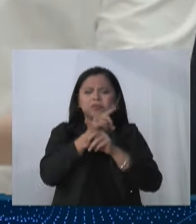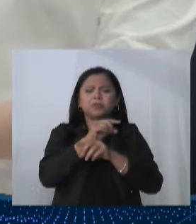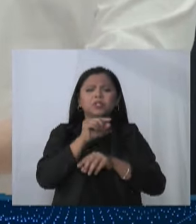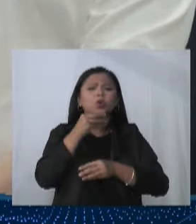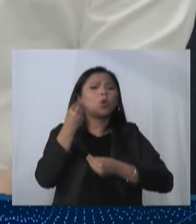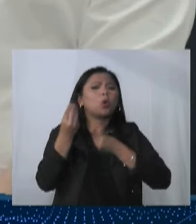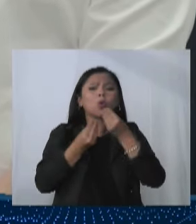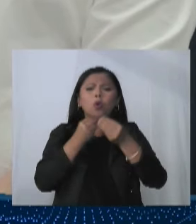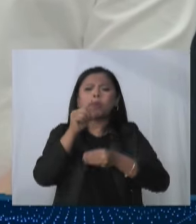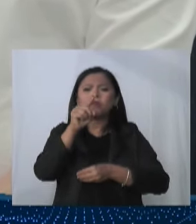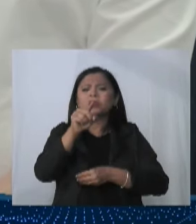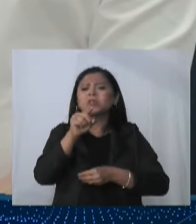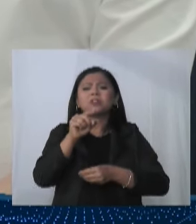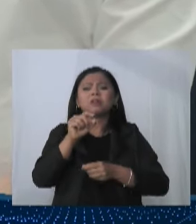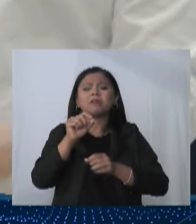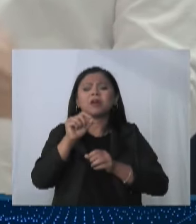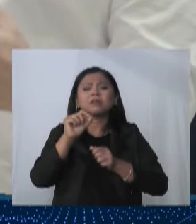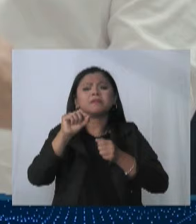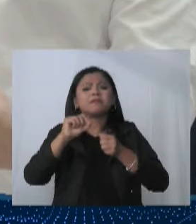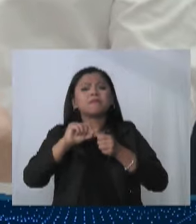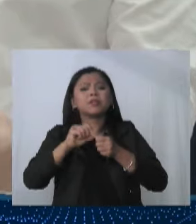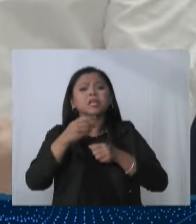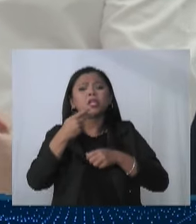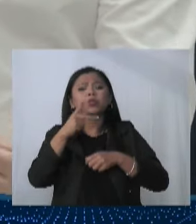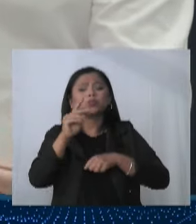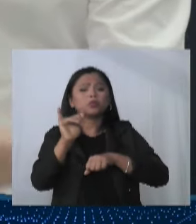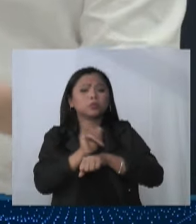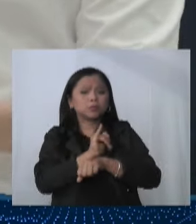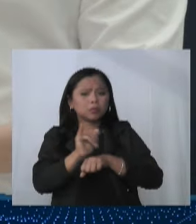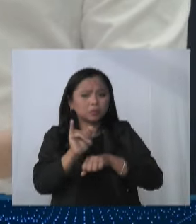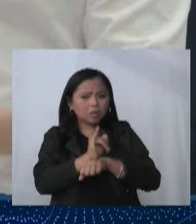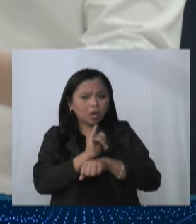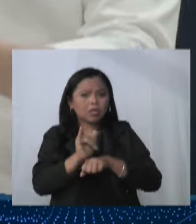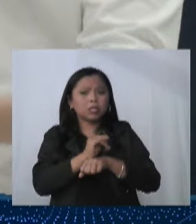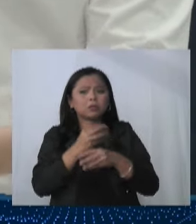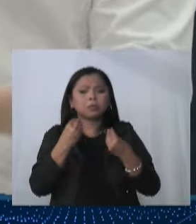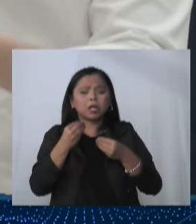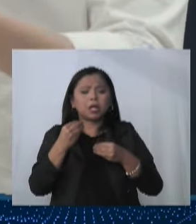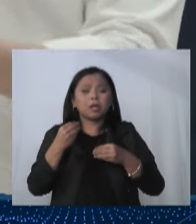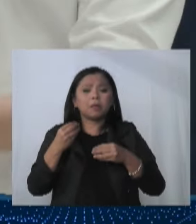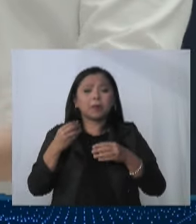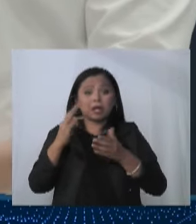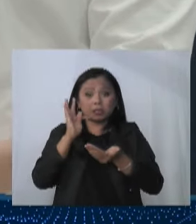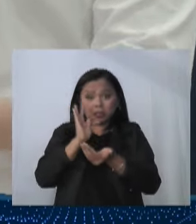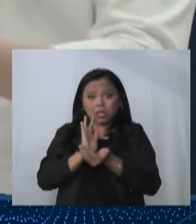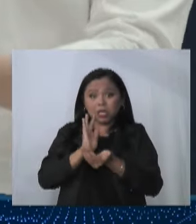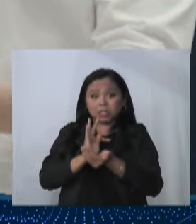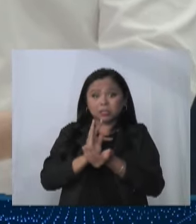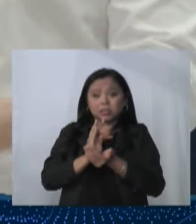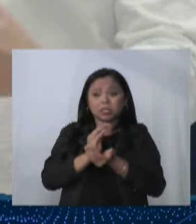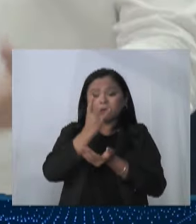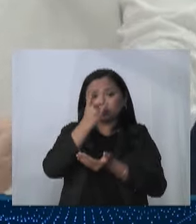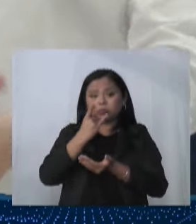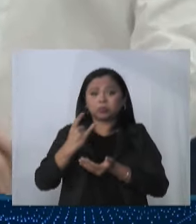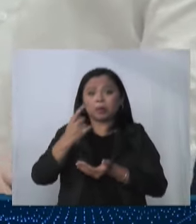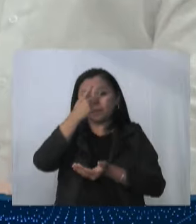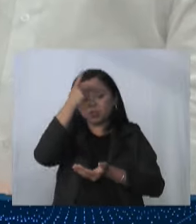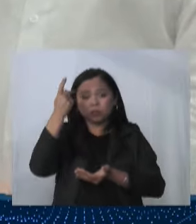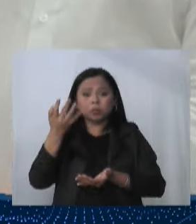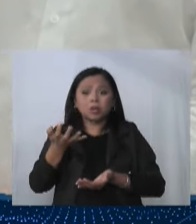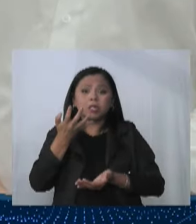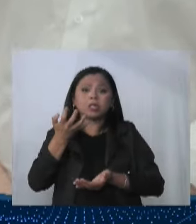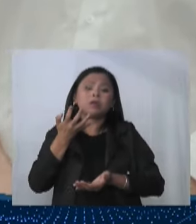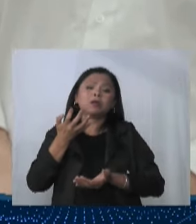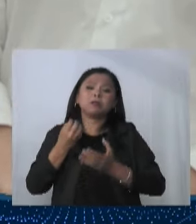destravar a cidade de Teresina, fazendo com que ela se torne atrativa para quem quer empreender, investir e gerar